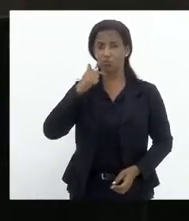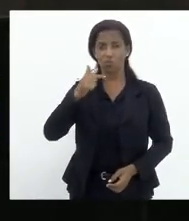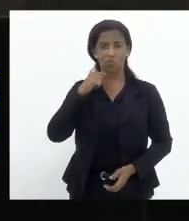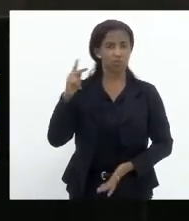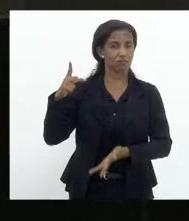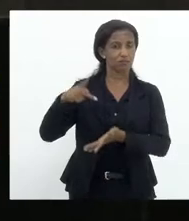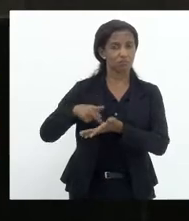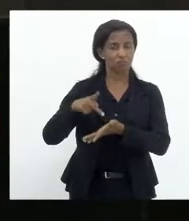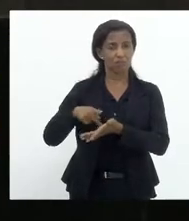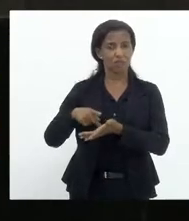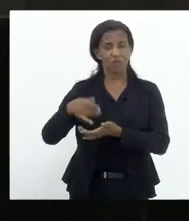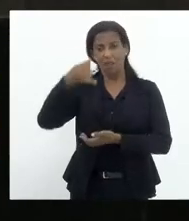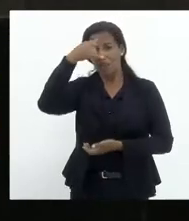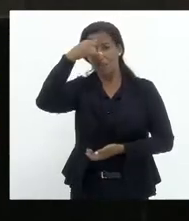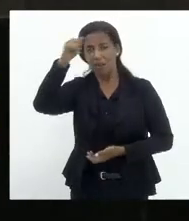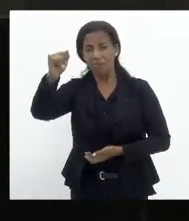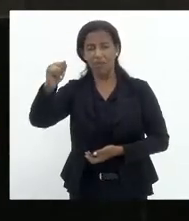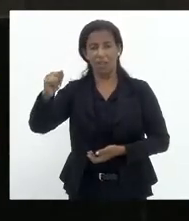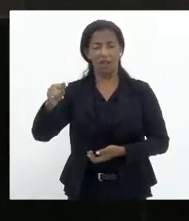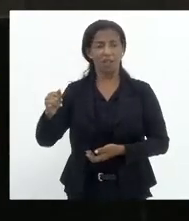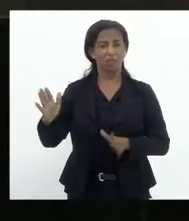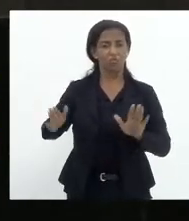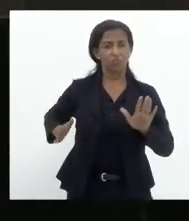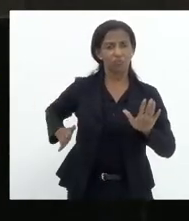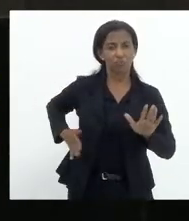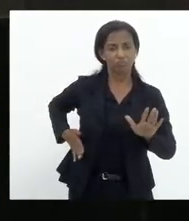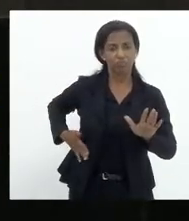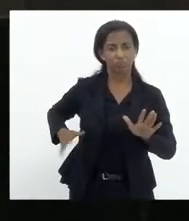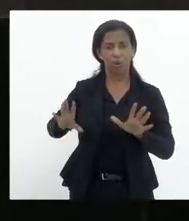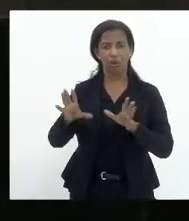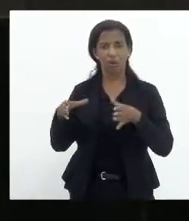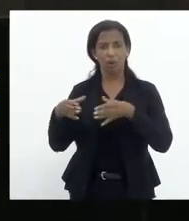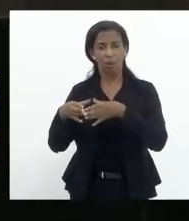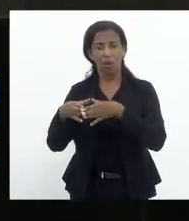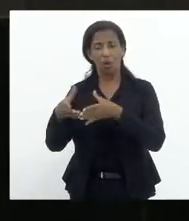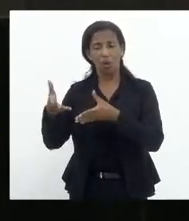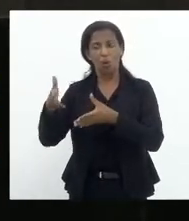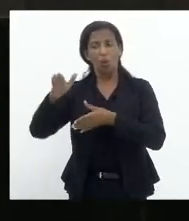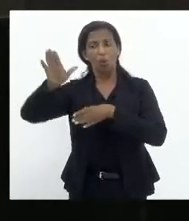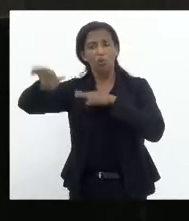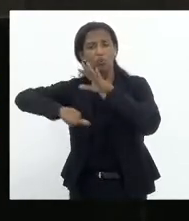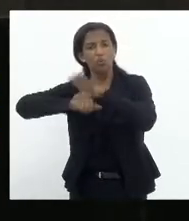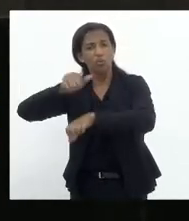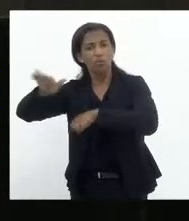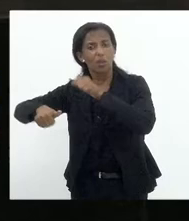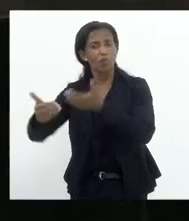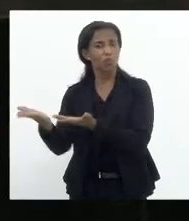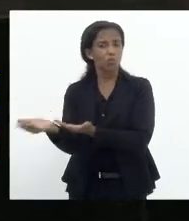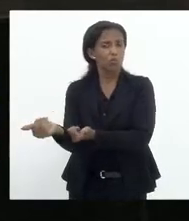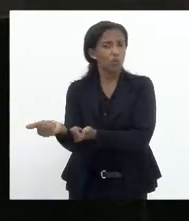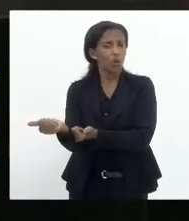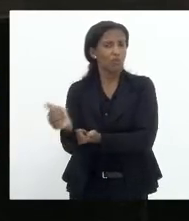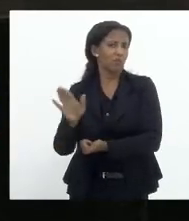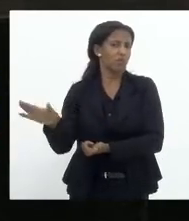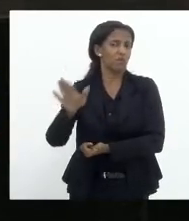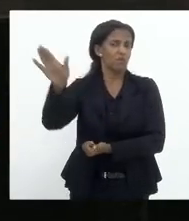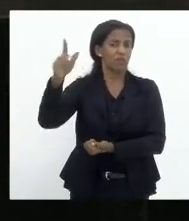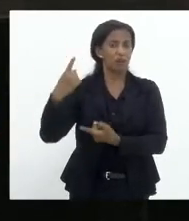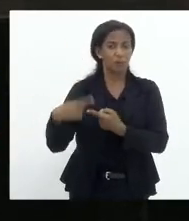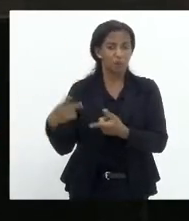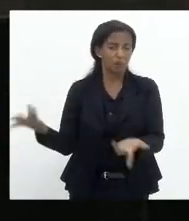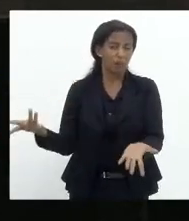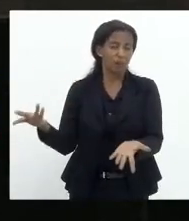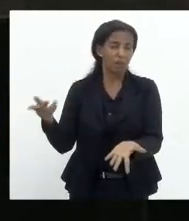evitar aqueles quadrilhas que o crime organizado convoque a nossa juventude nas favelas e periferias porque